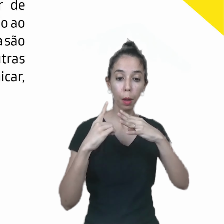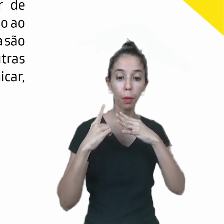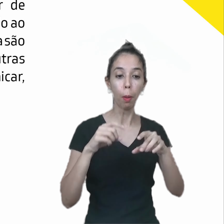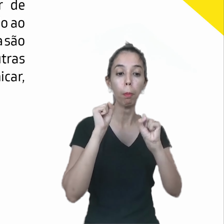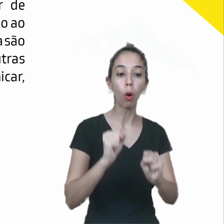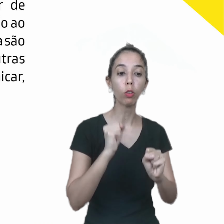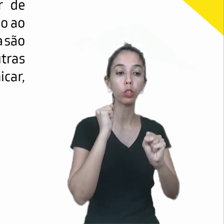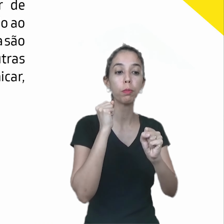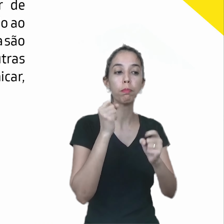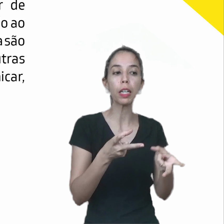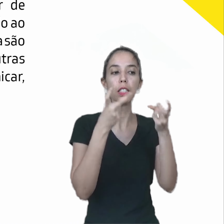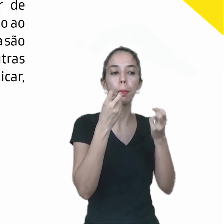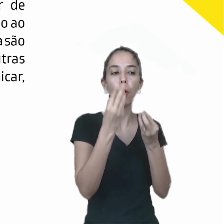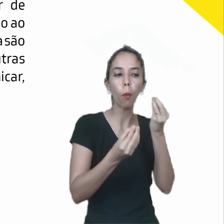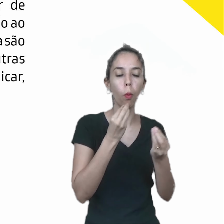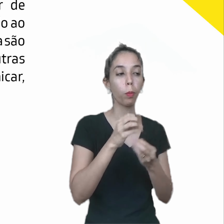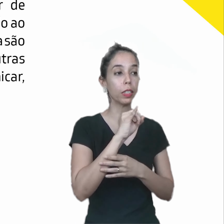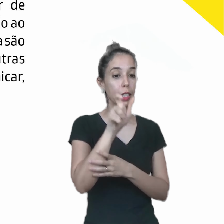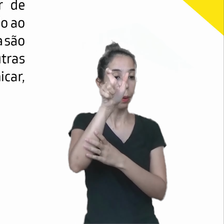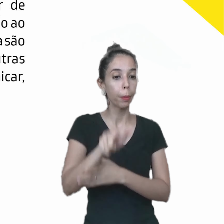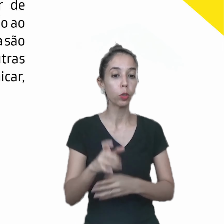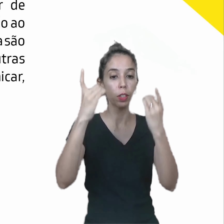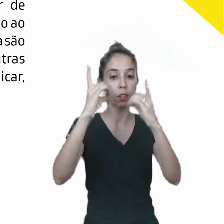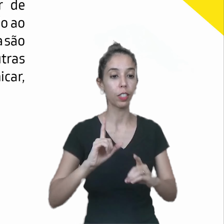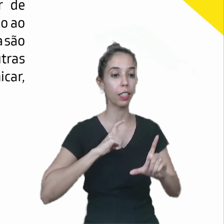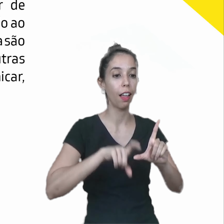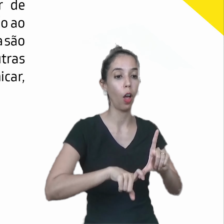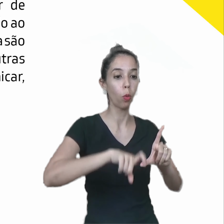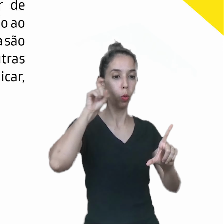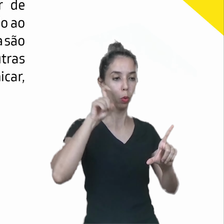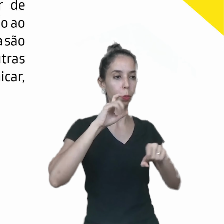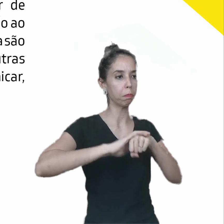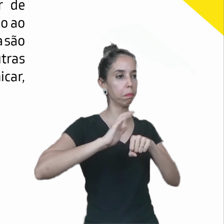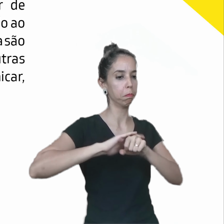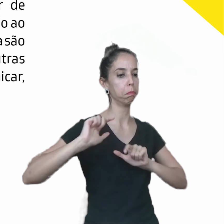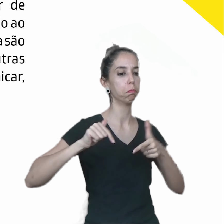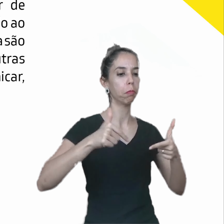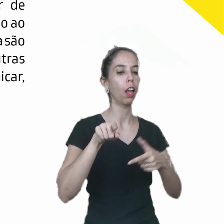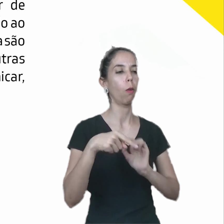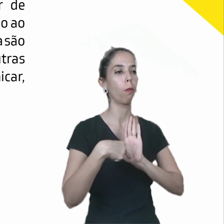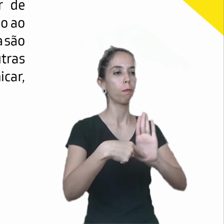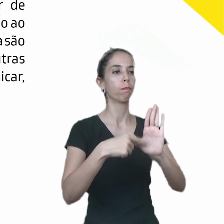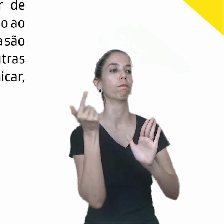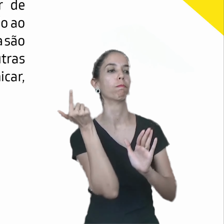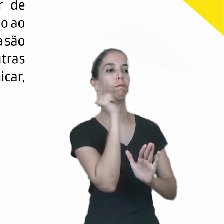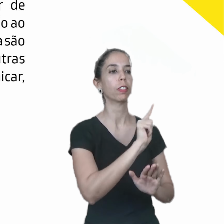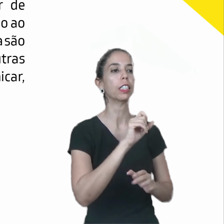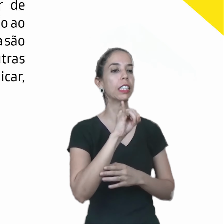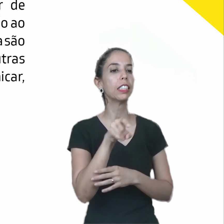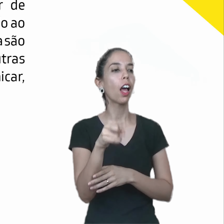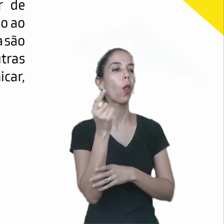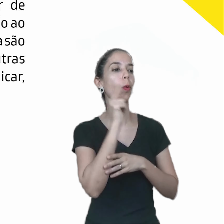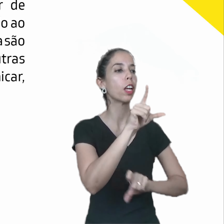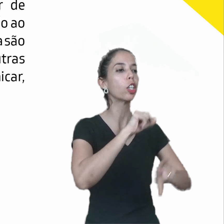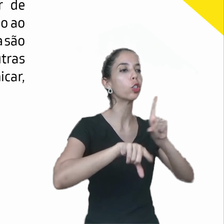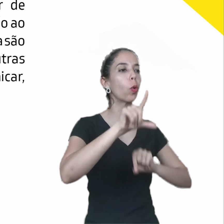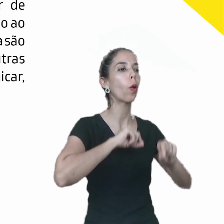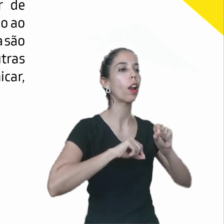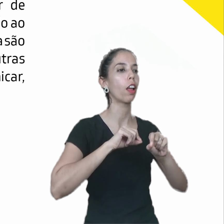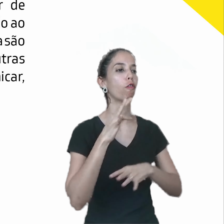passabilidade também pode ser identificada pela independência e autonomia Que as pessoas com deficiência conseguem ter de